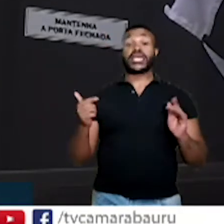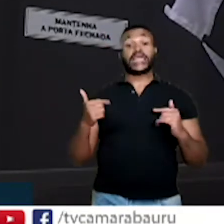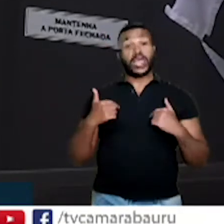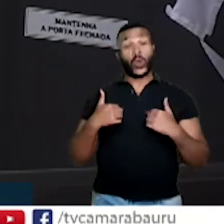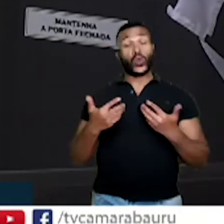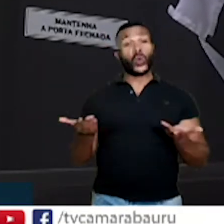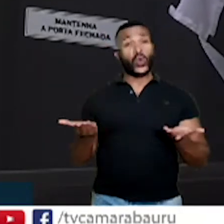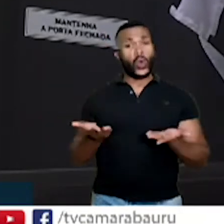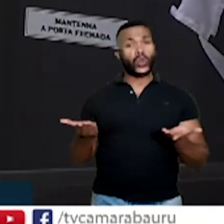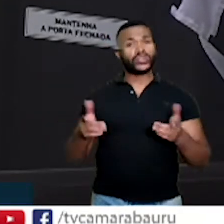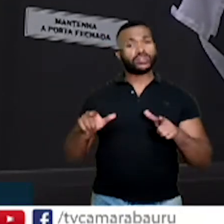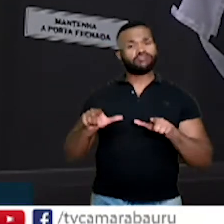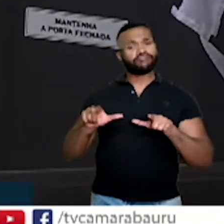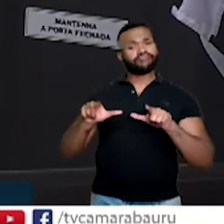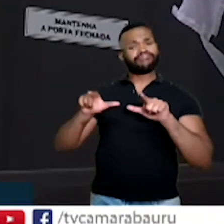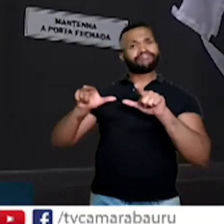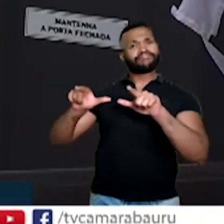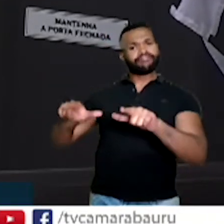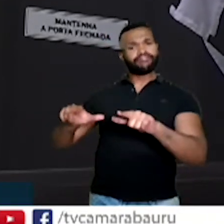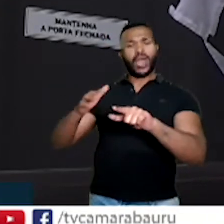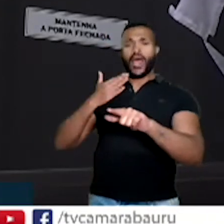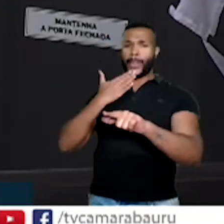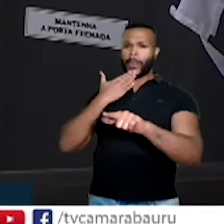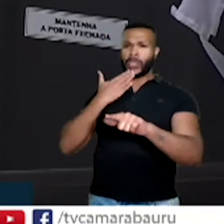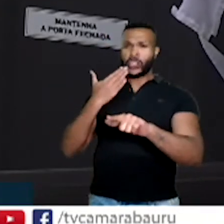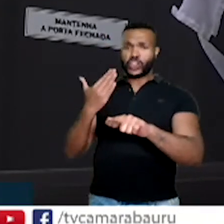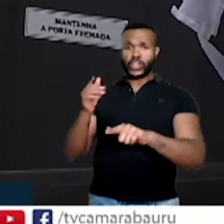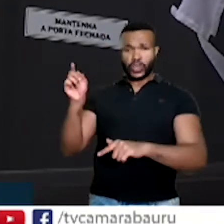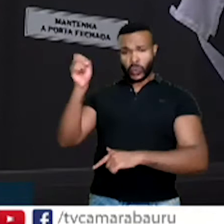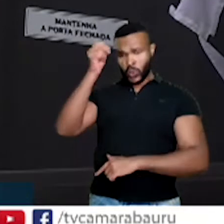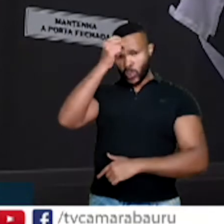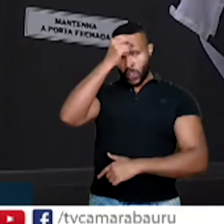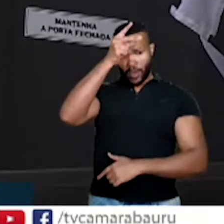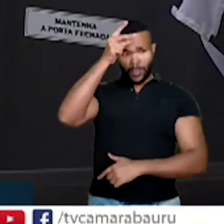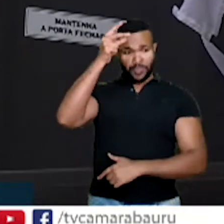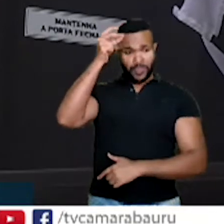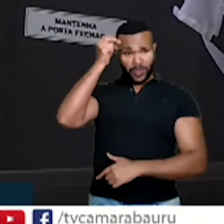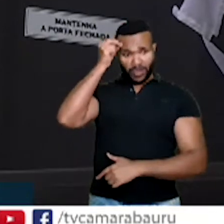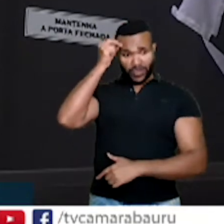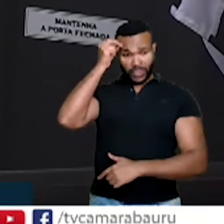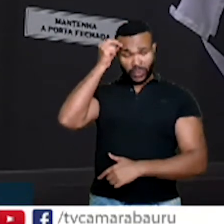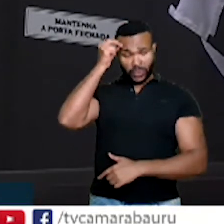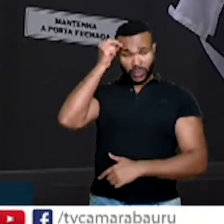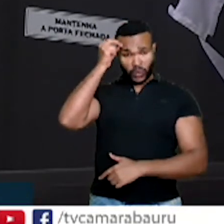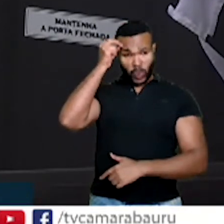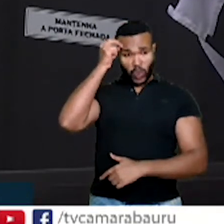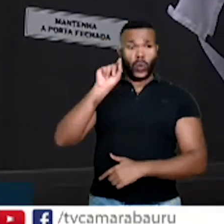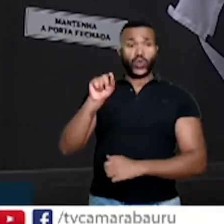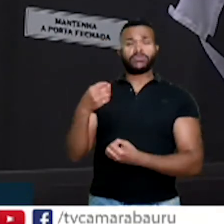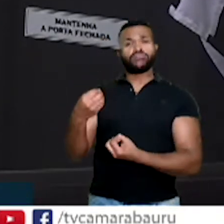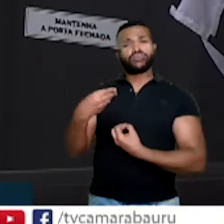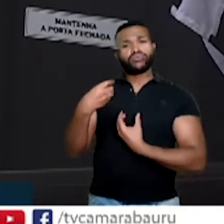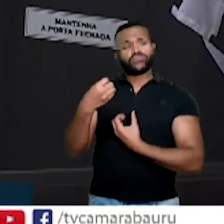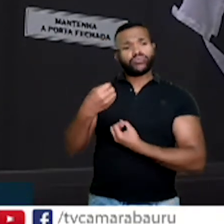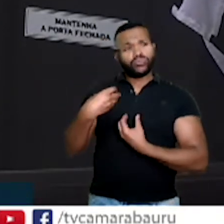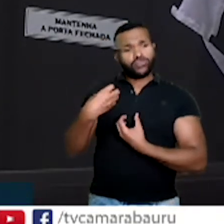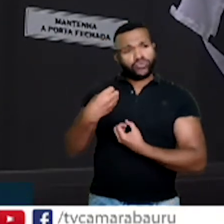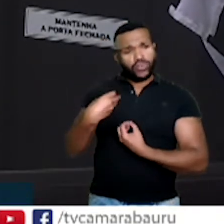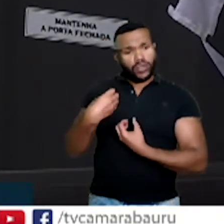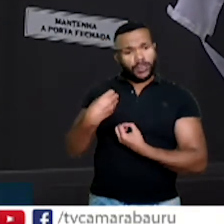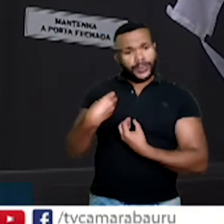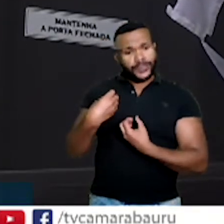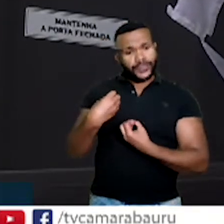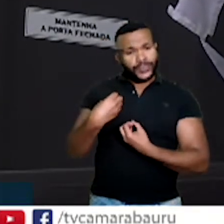um requerimento ao prefeito municipal para que nos informe,